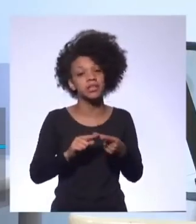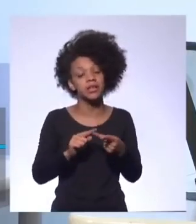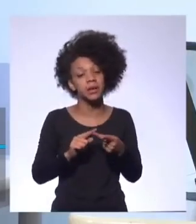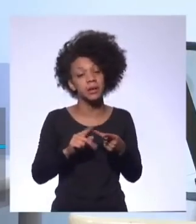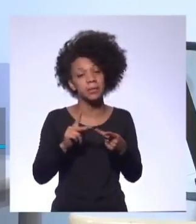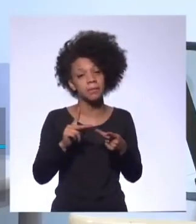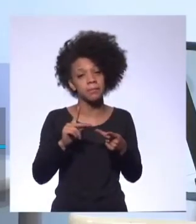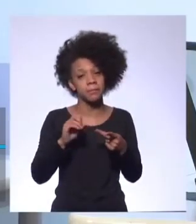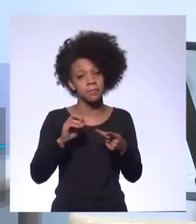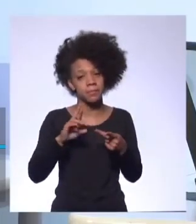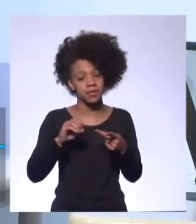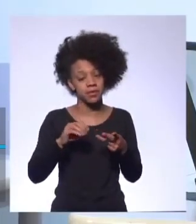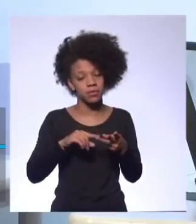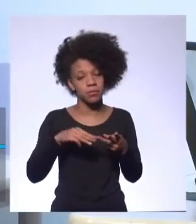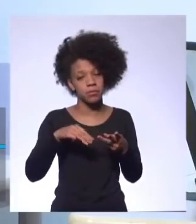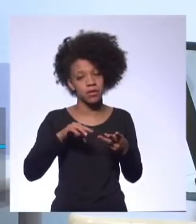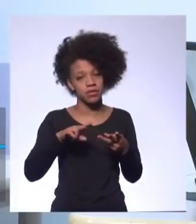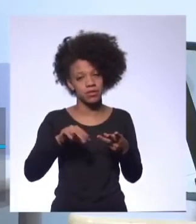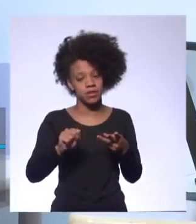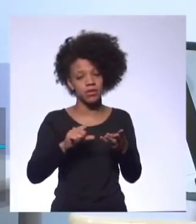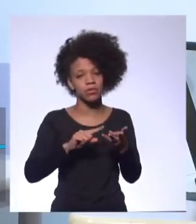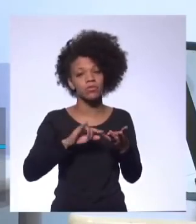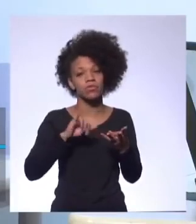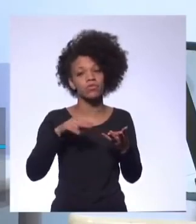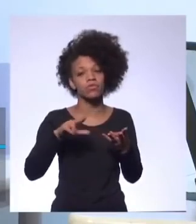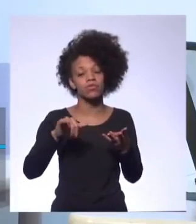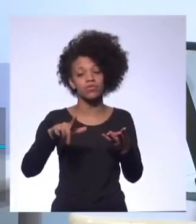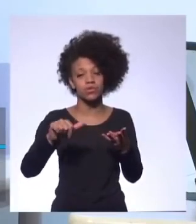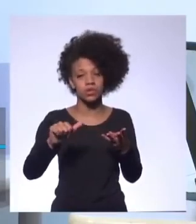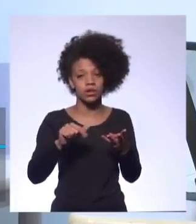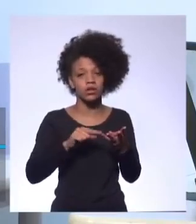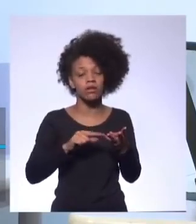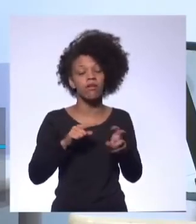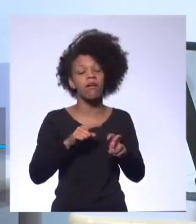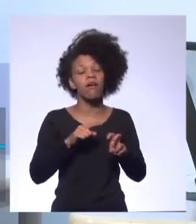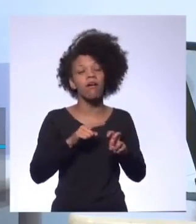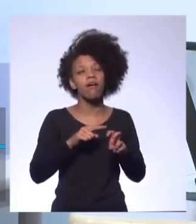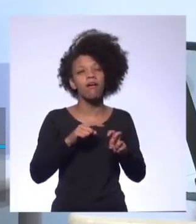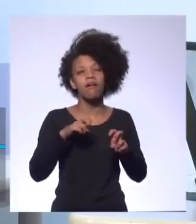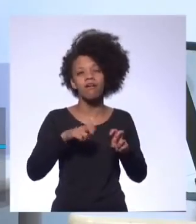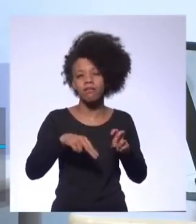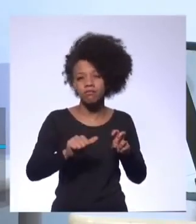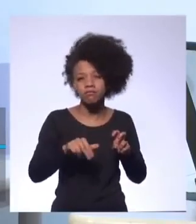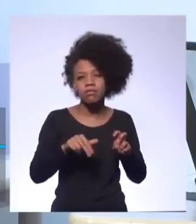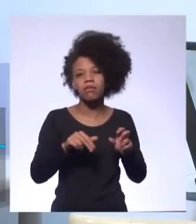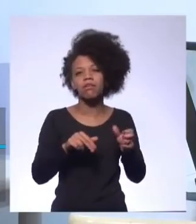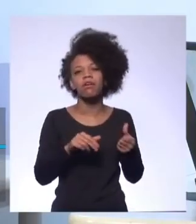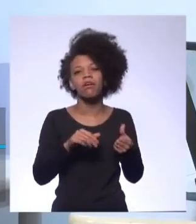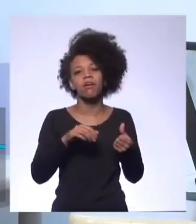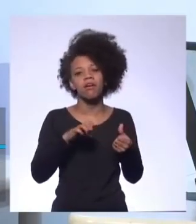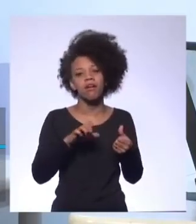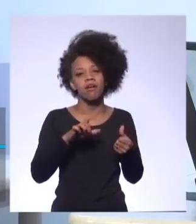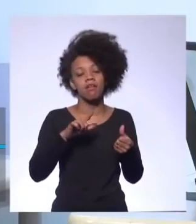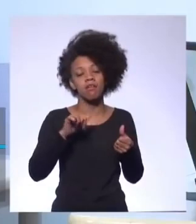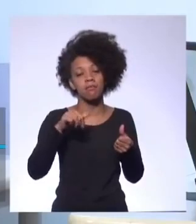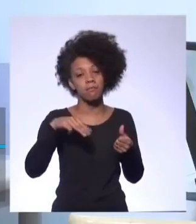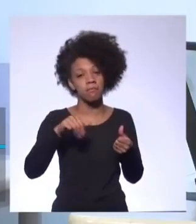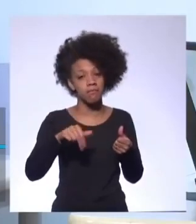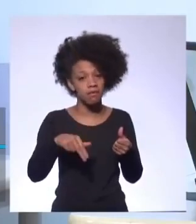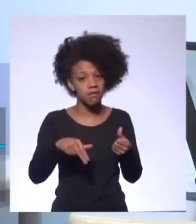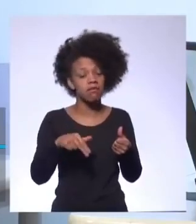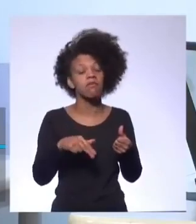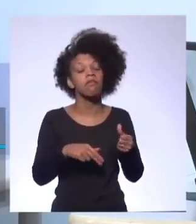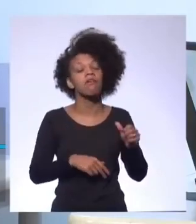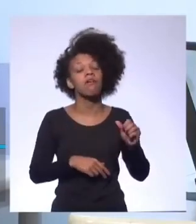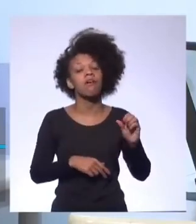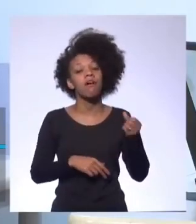Santos, Júlia Rafael, Davi, Ana Isabel, aluno Elaman e